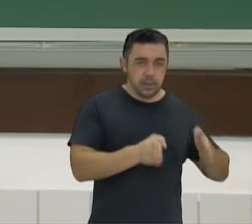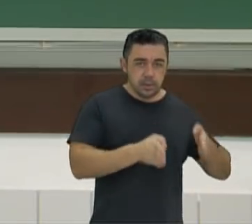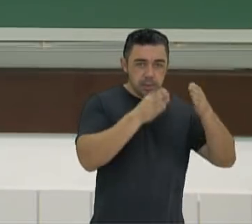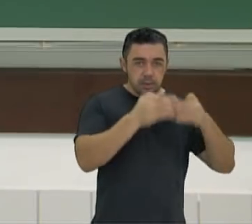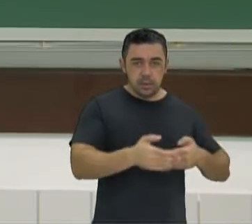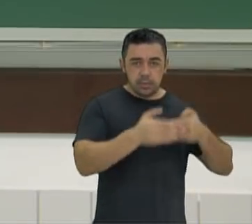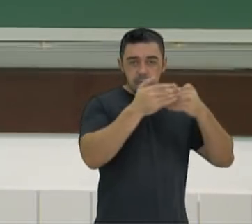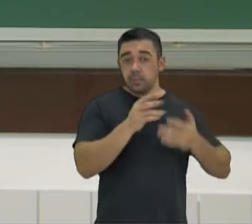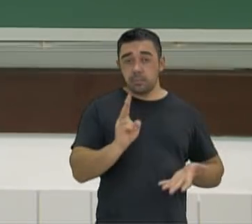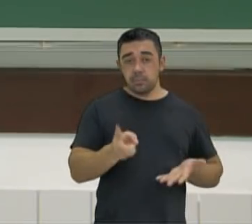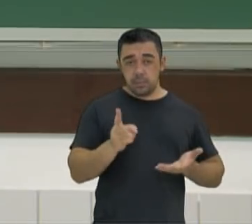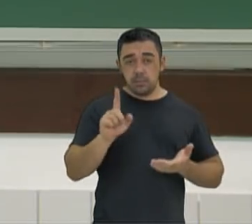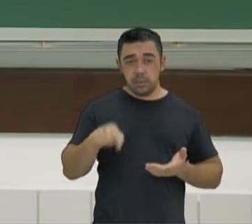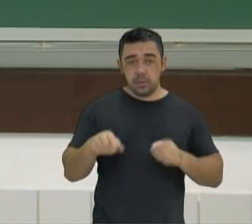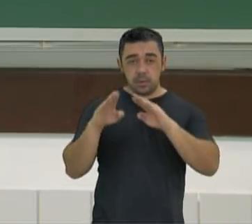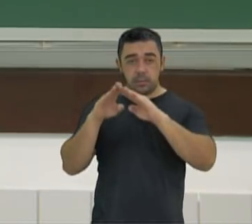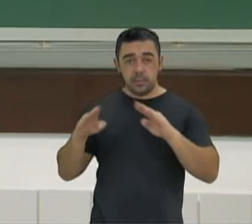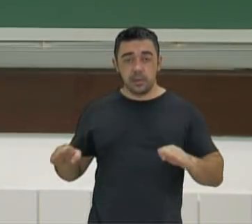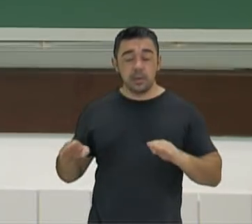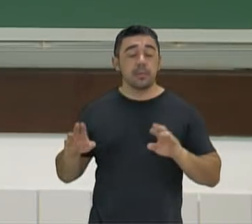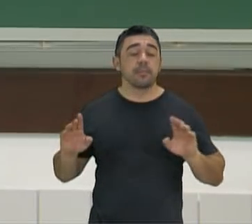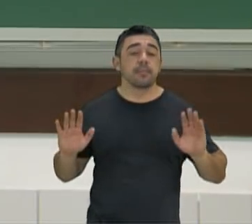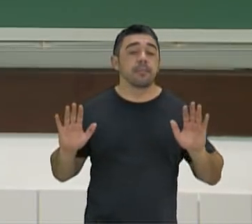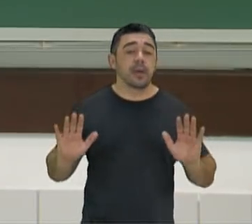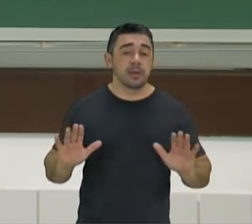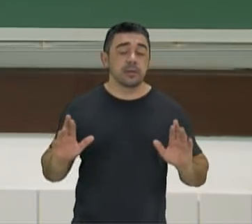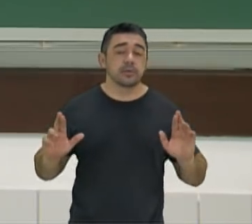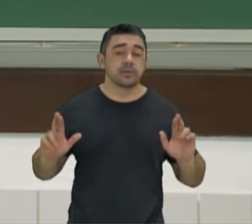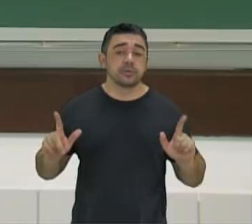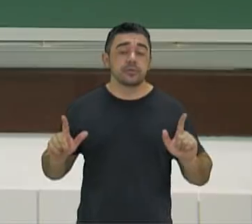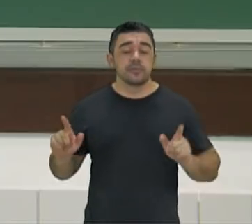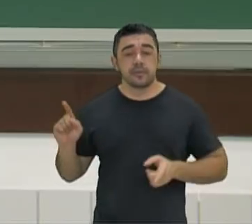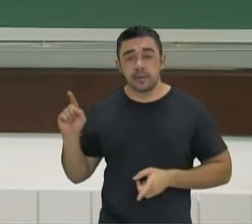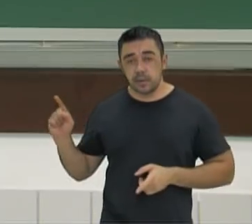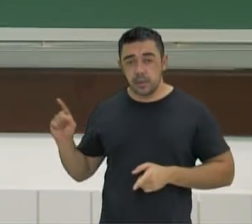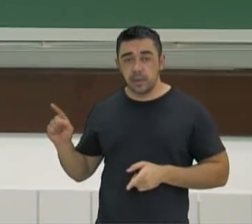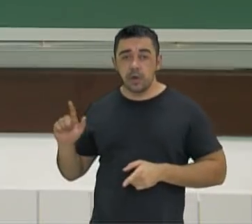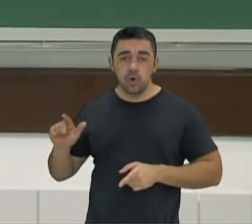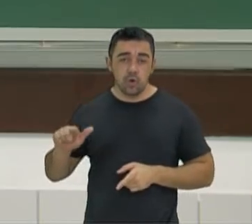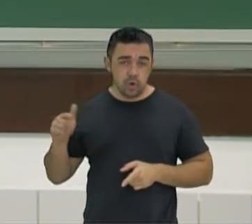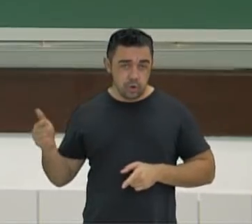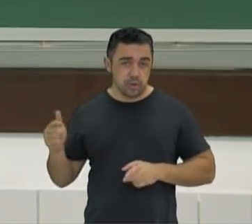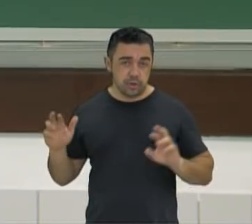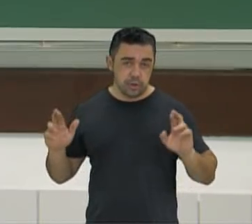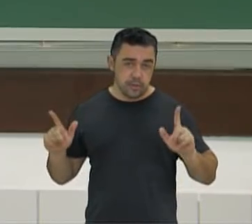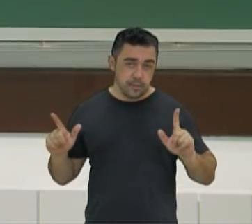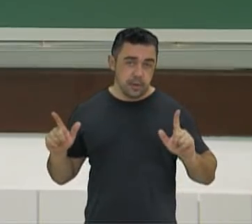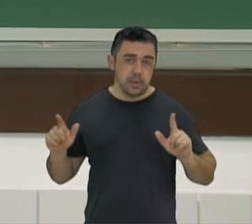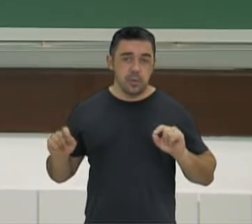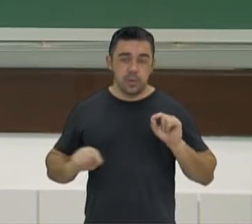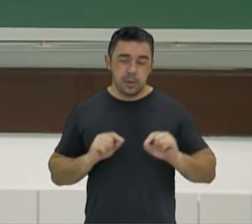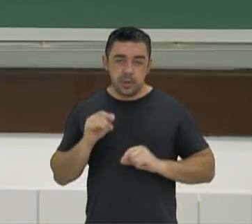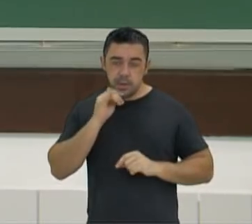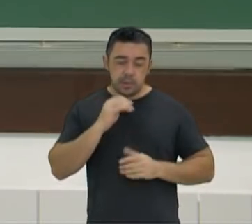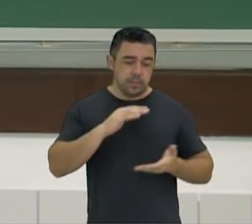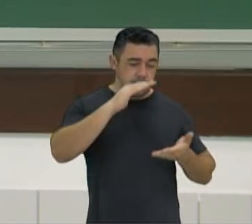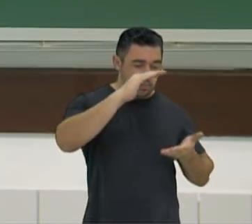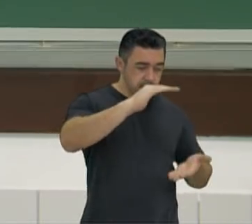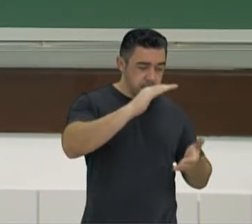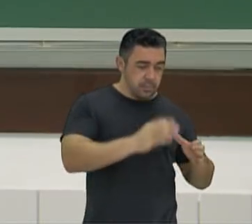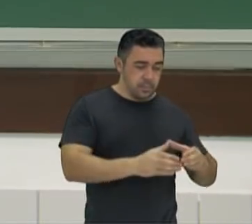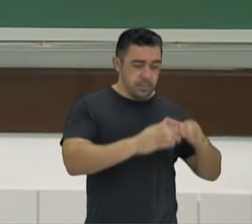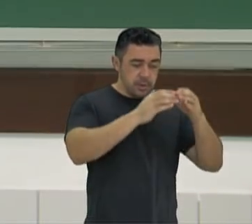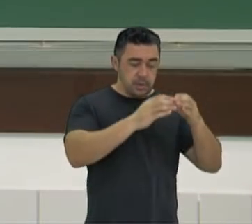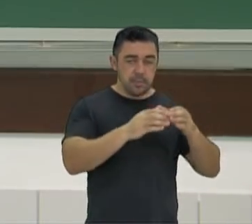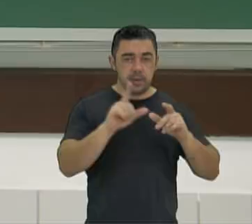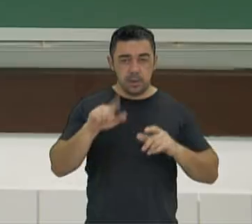vale para as pirâmides. A única coisa que diferencia uma da outra, né, um prisma da pirâmide, é